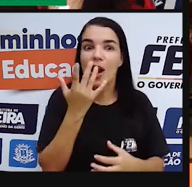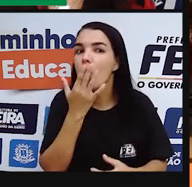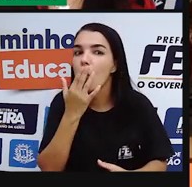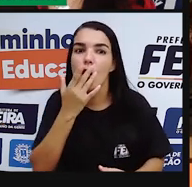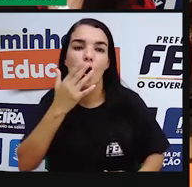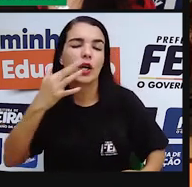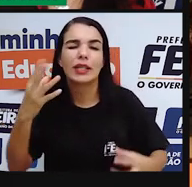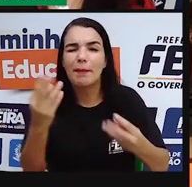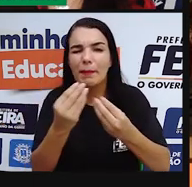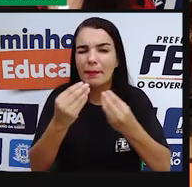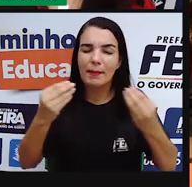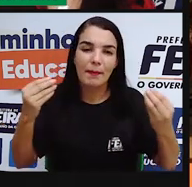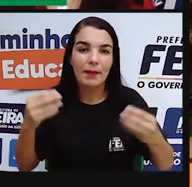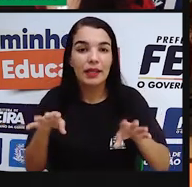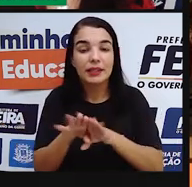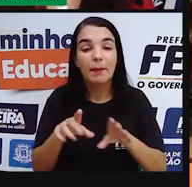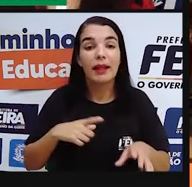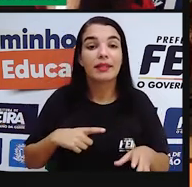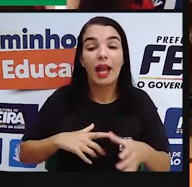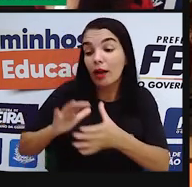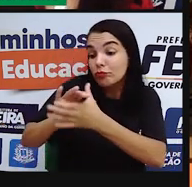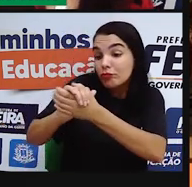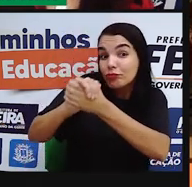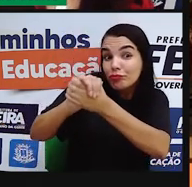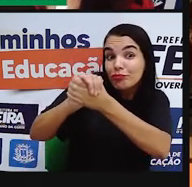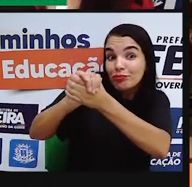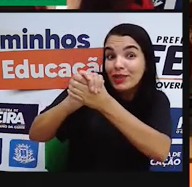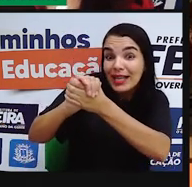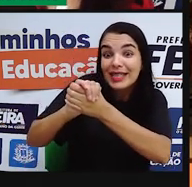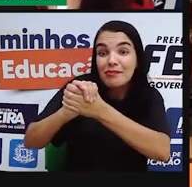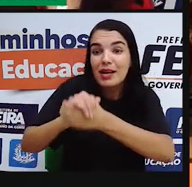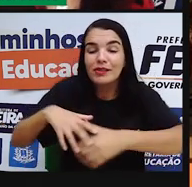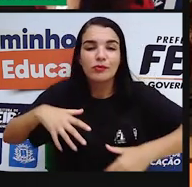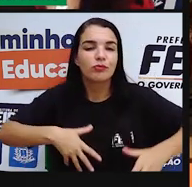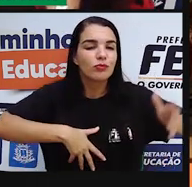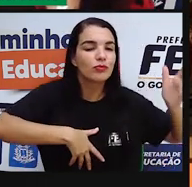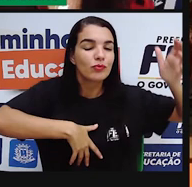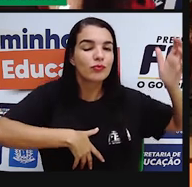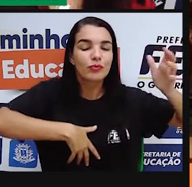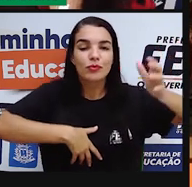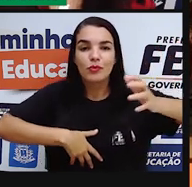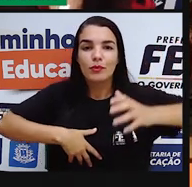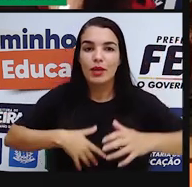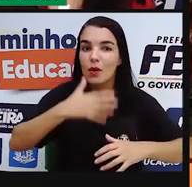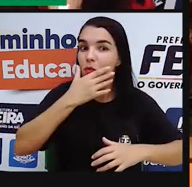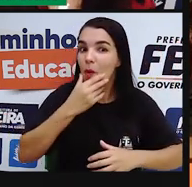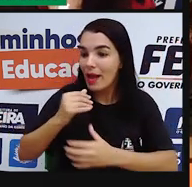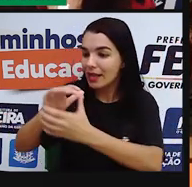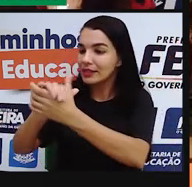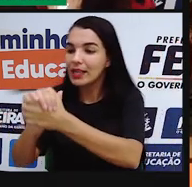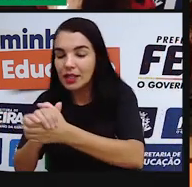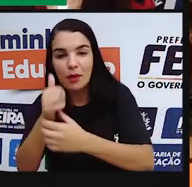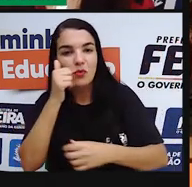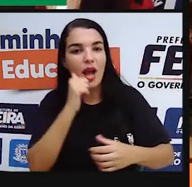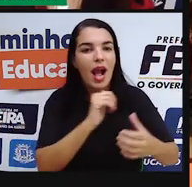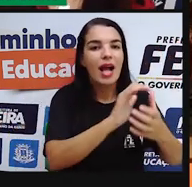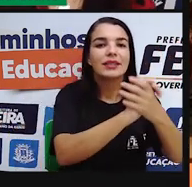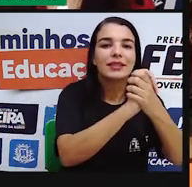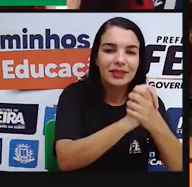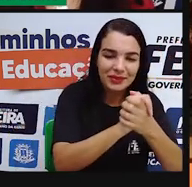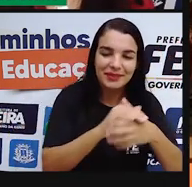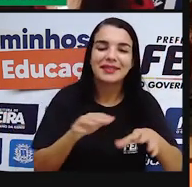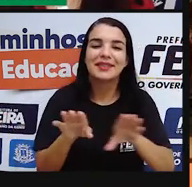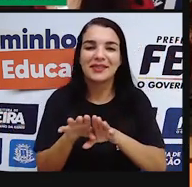homenagem a Santo Antônio, que é o santo casamenteiro. Geralmente as quadrilhas, elas, além da dança, né, também tem